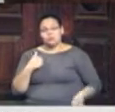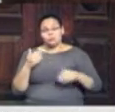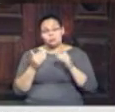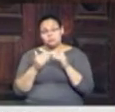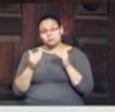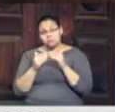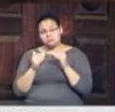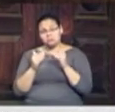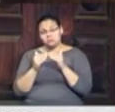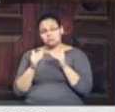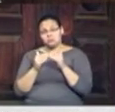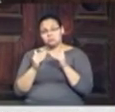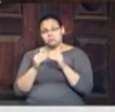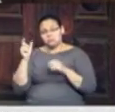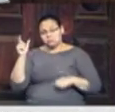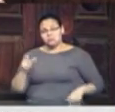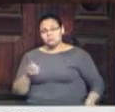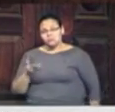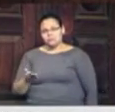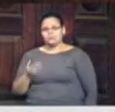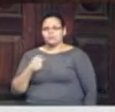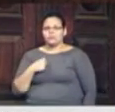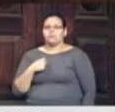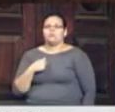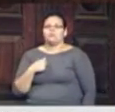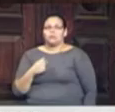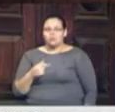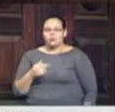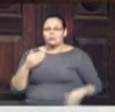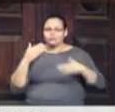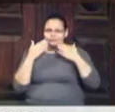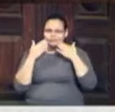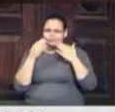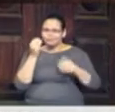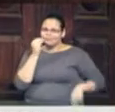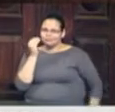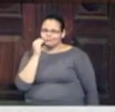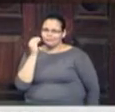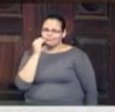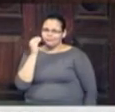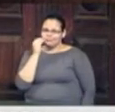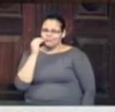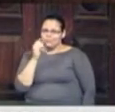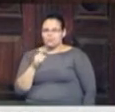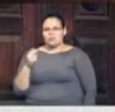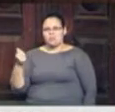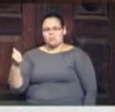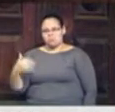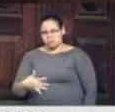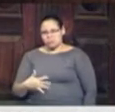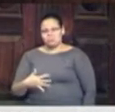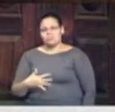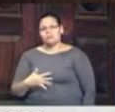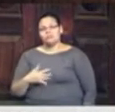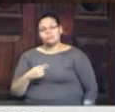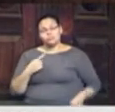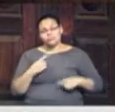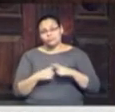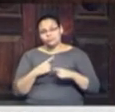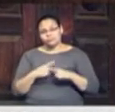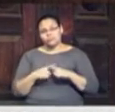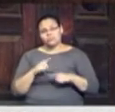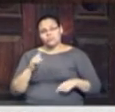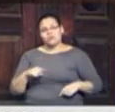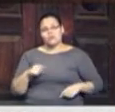com Vossa Excelência. A gente só demonstra que eles são imprestáveis